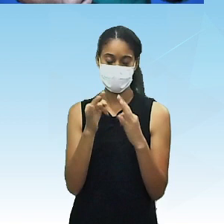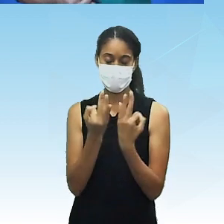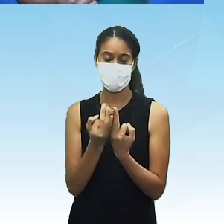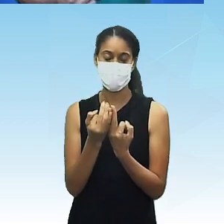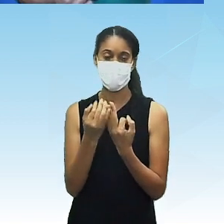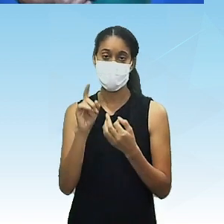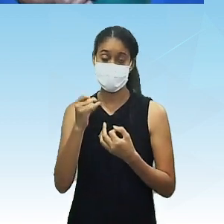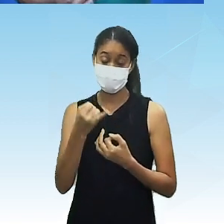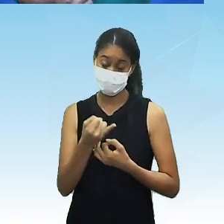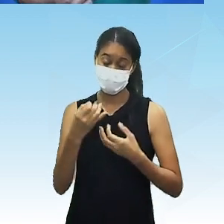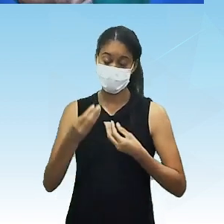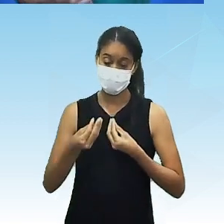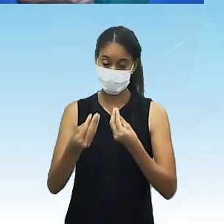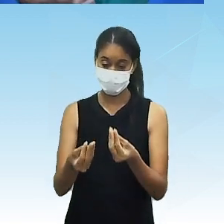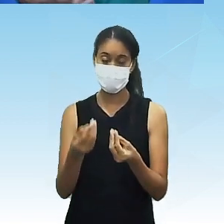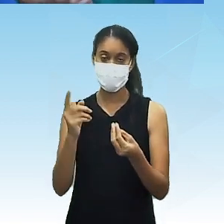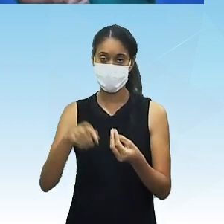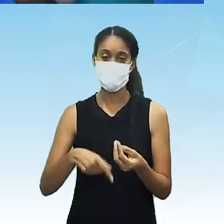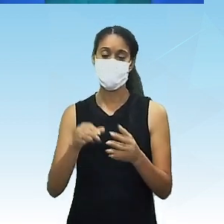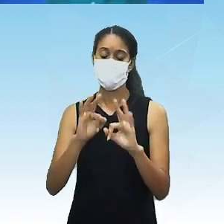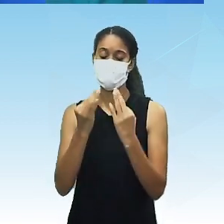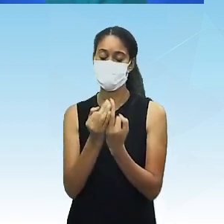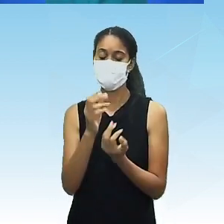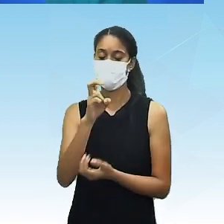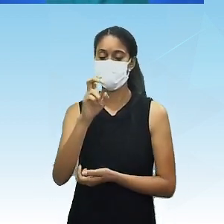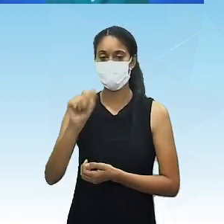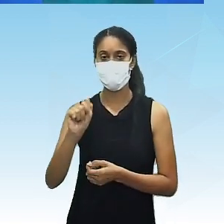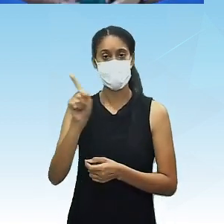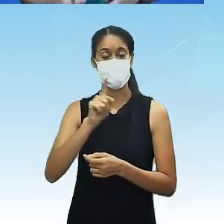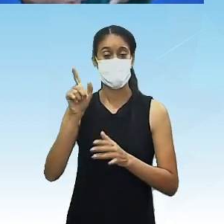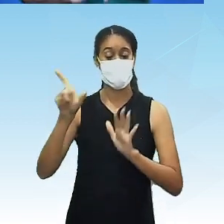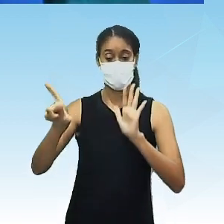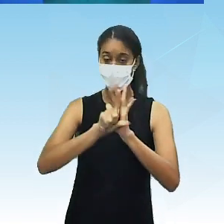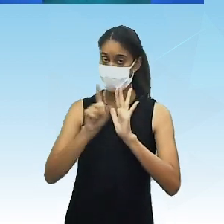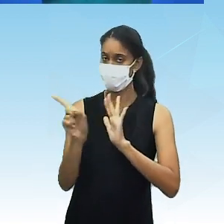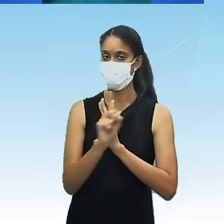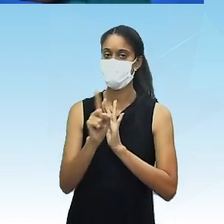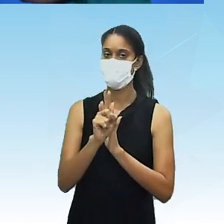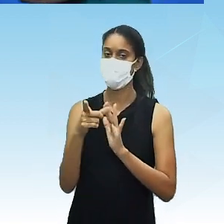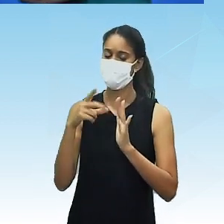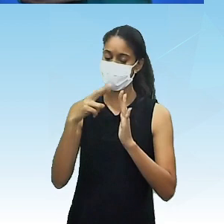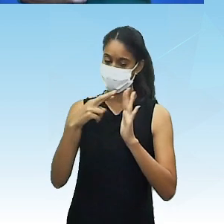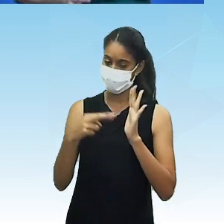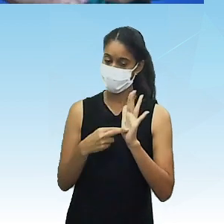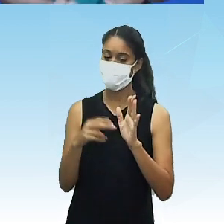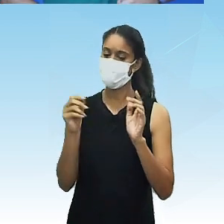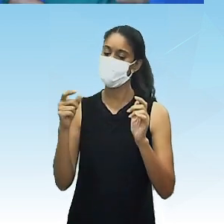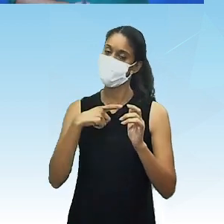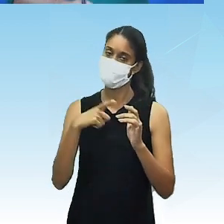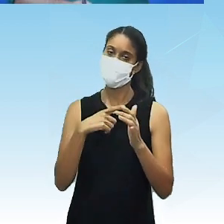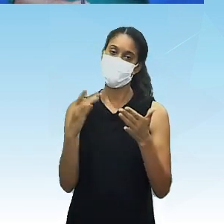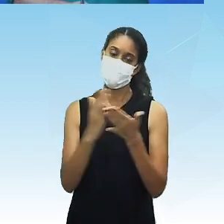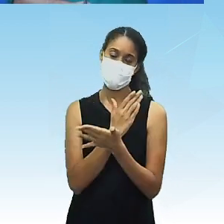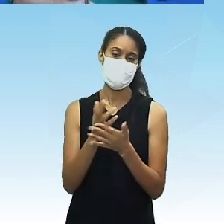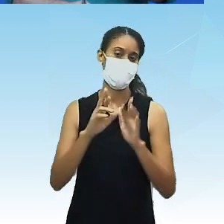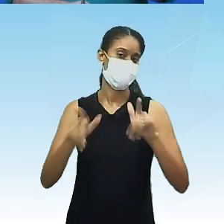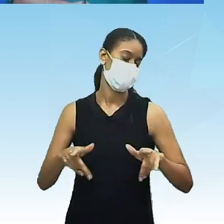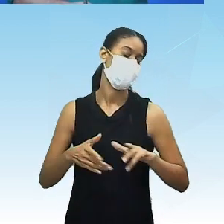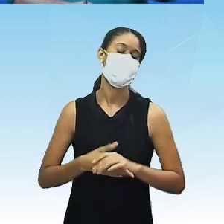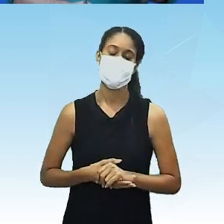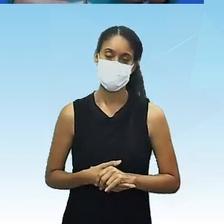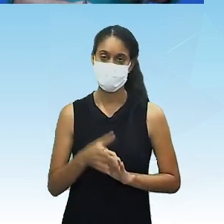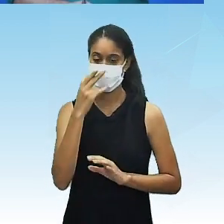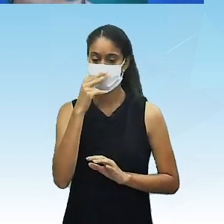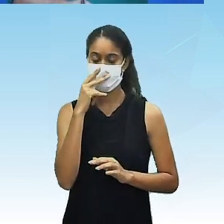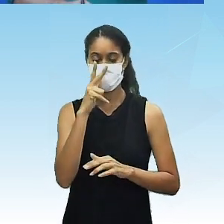5A. Mas isso não é uma regra canônica, não é uma regra, não é lei não, tá certo? Tem exceções à regra, tá bom? A mesma coisa vai